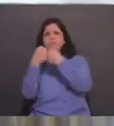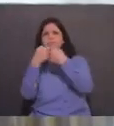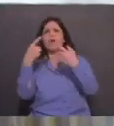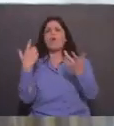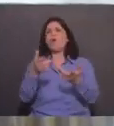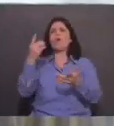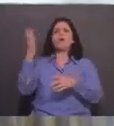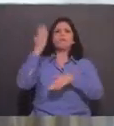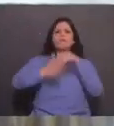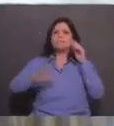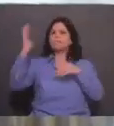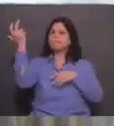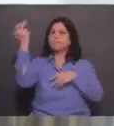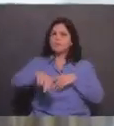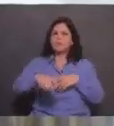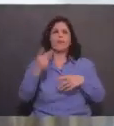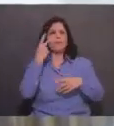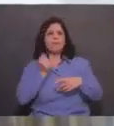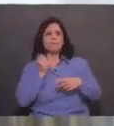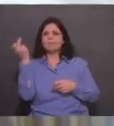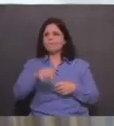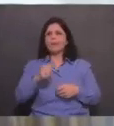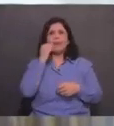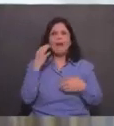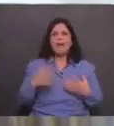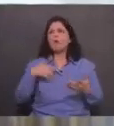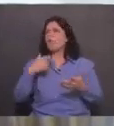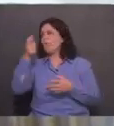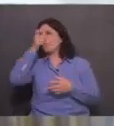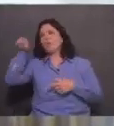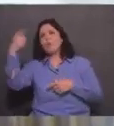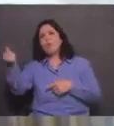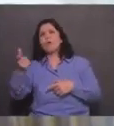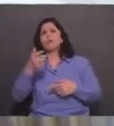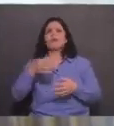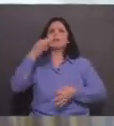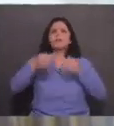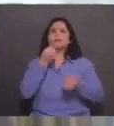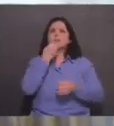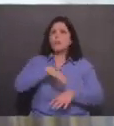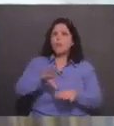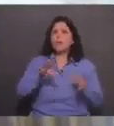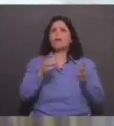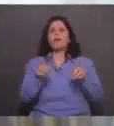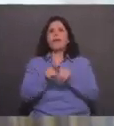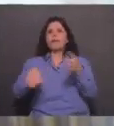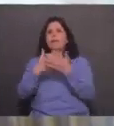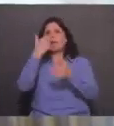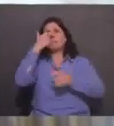vida própria ou alheia, nas múltiplas injustiças perpetradas contra todos os mais